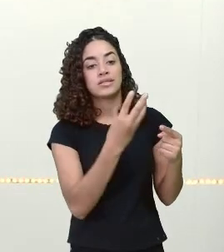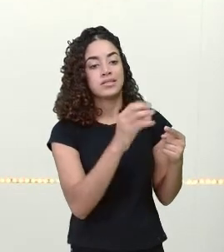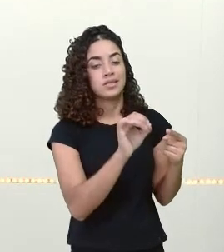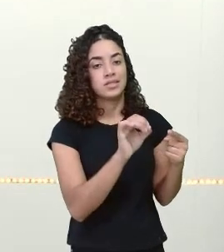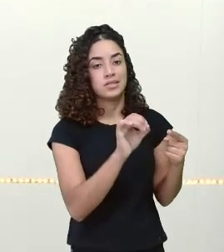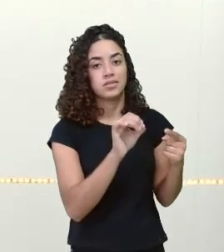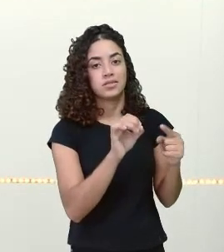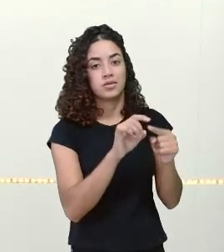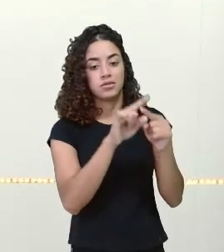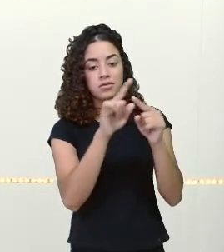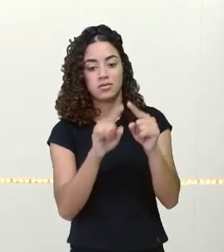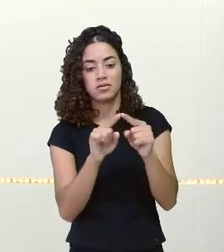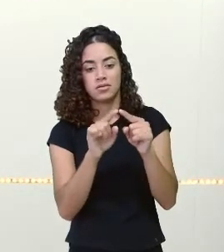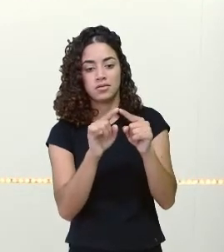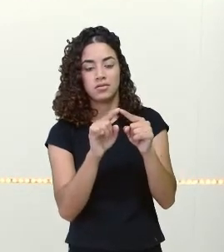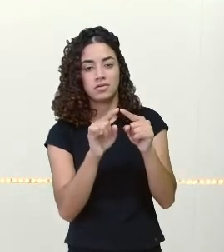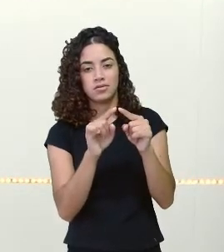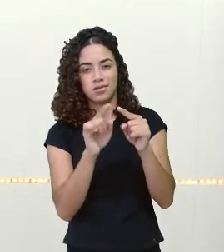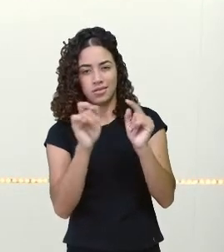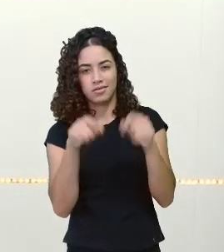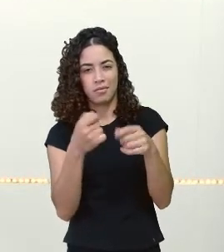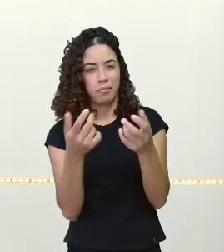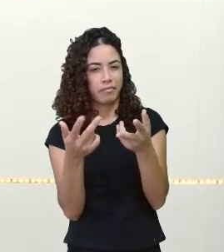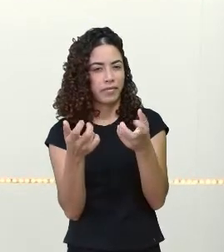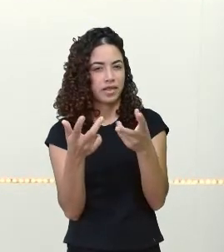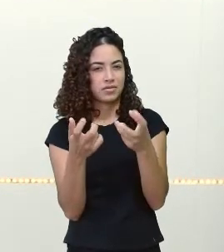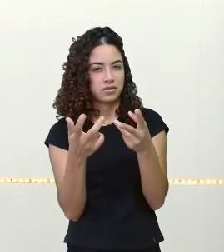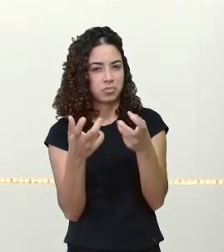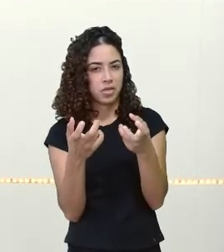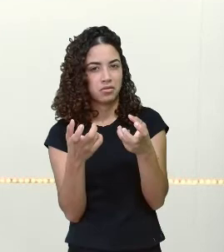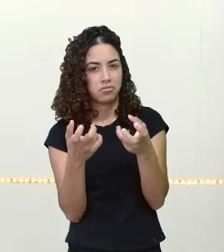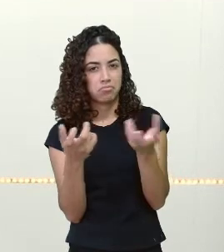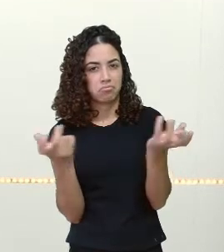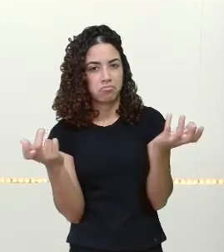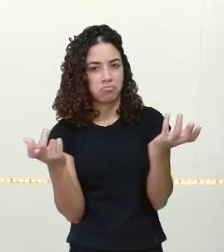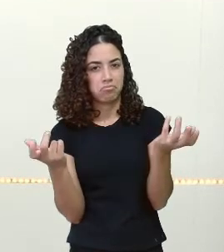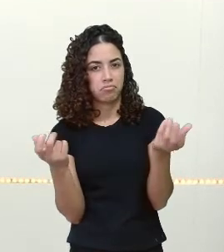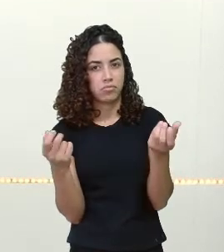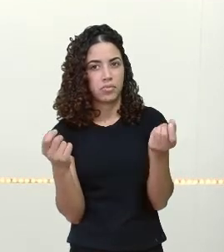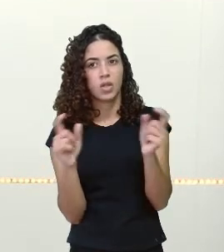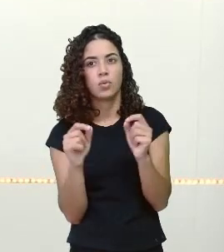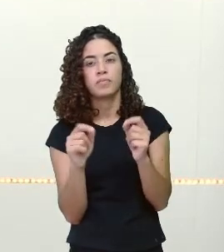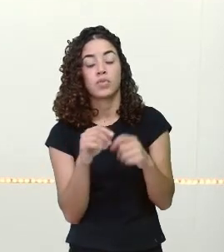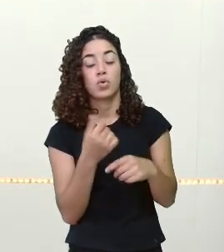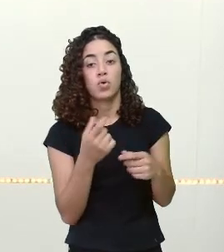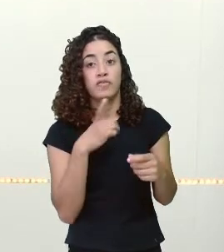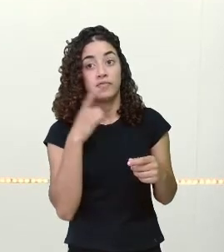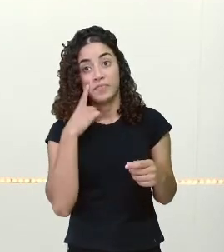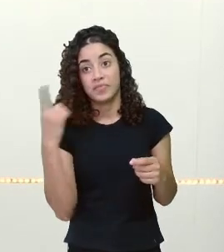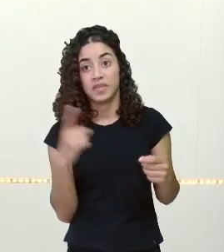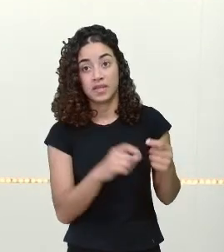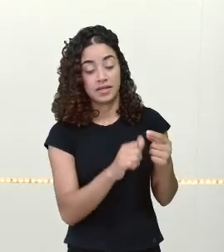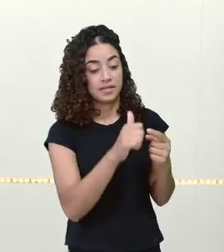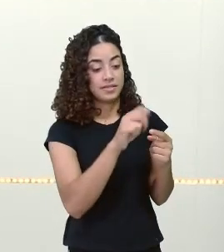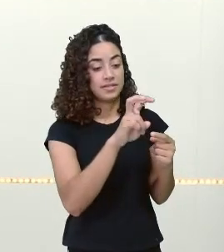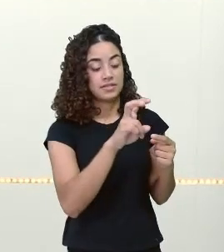será que você já consegue identificar qual é aí a regularidade? Aqui está em 50, foi